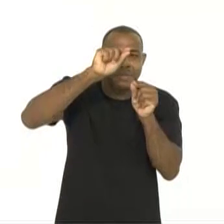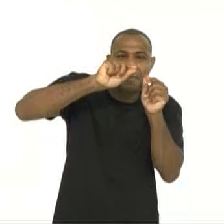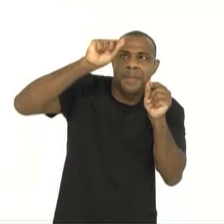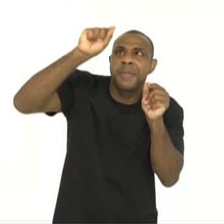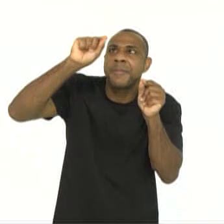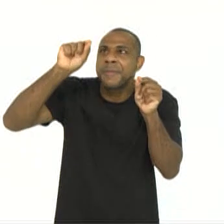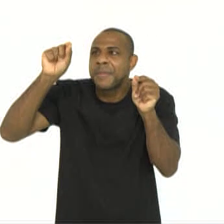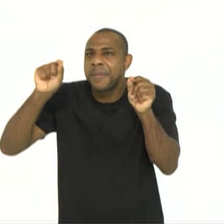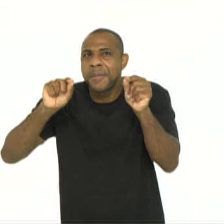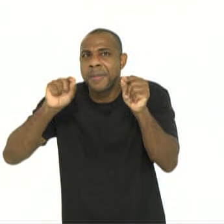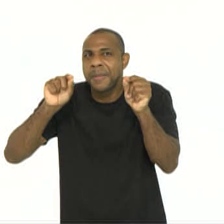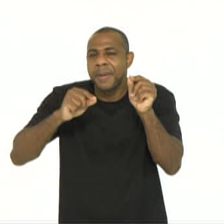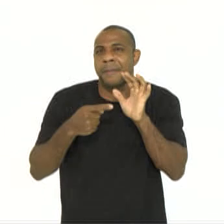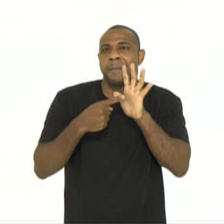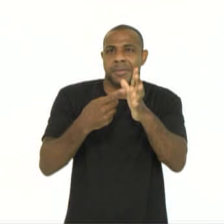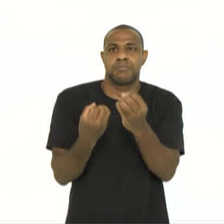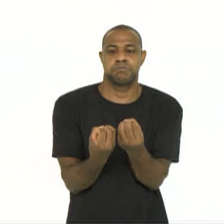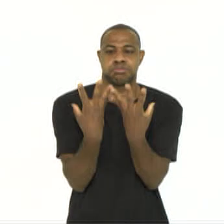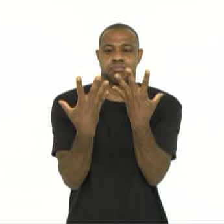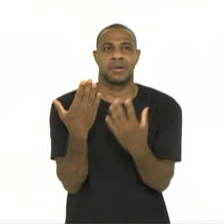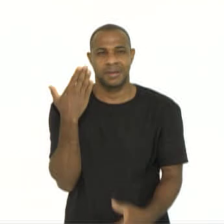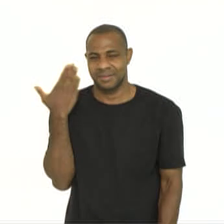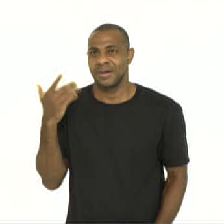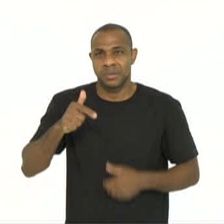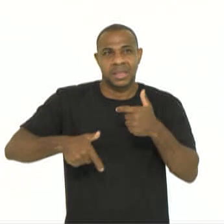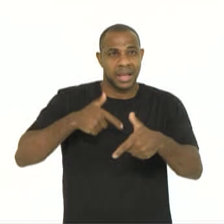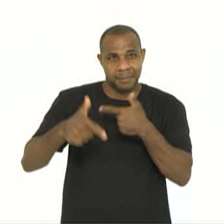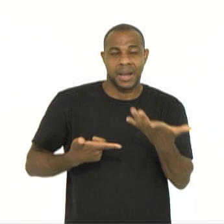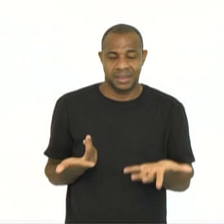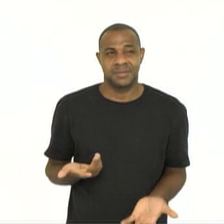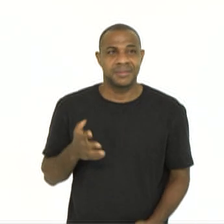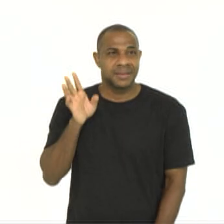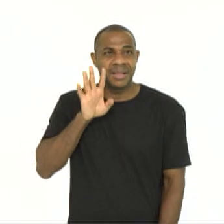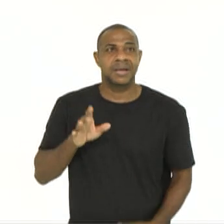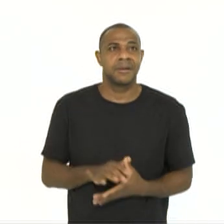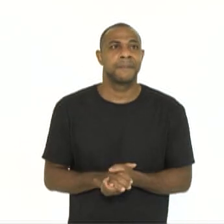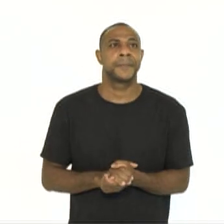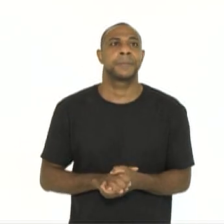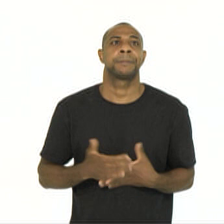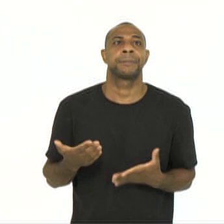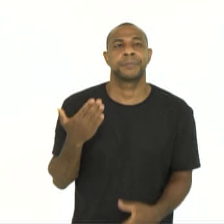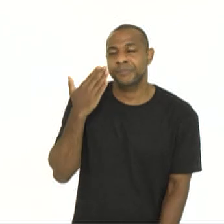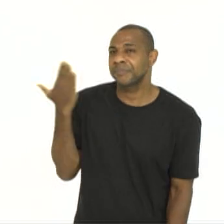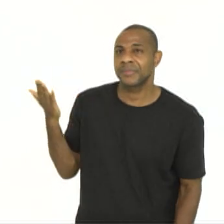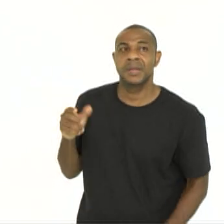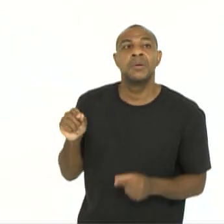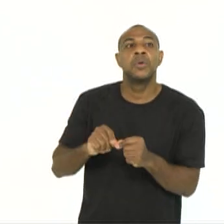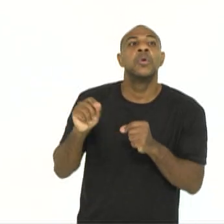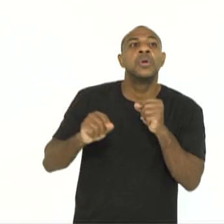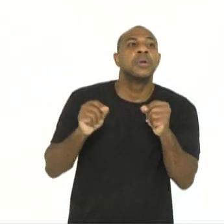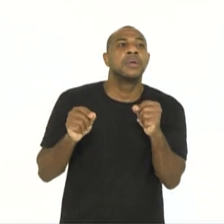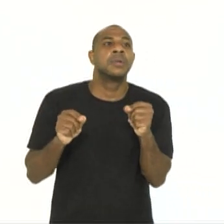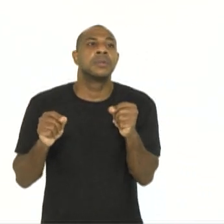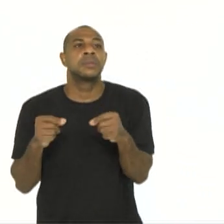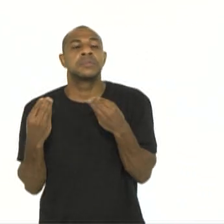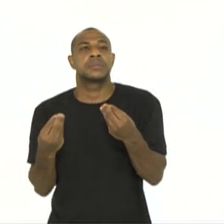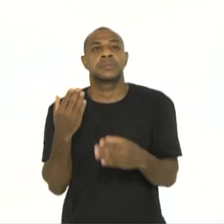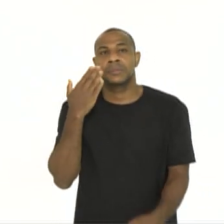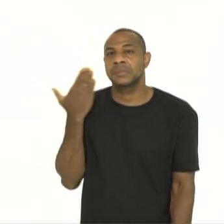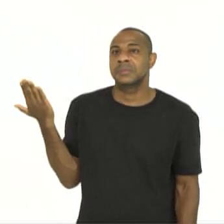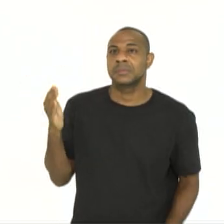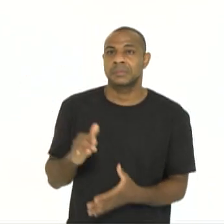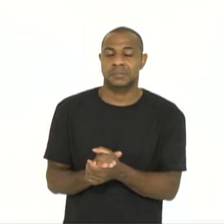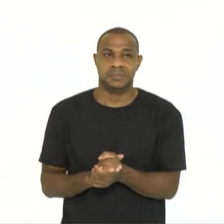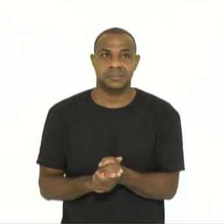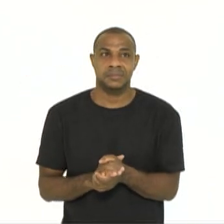dar um resultado estereotipado no trabalho dele. E ele vai mexer exatamente com que questões? Lichtenstein parodia a